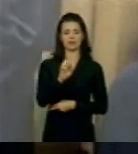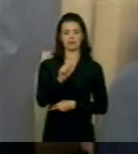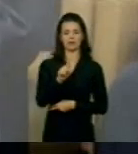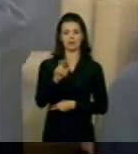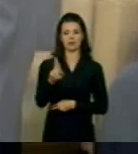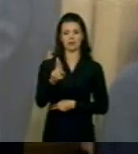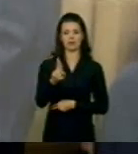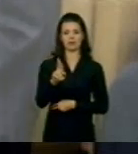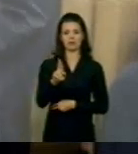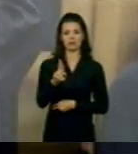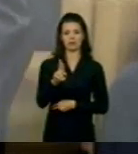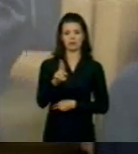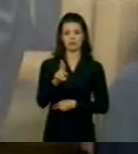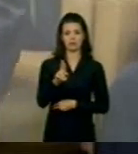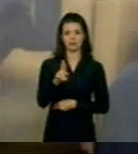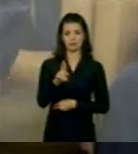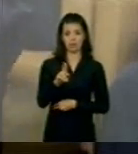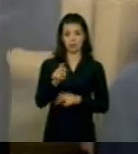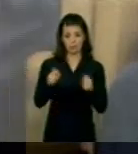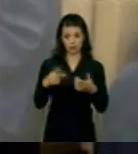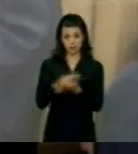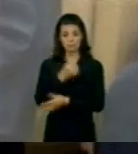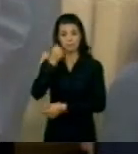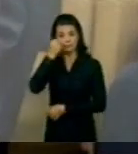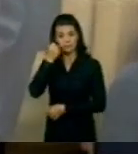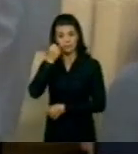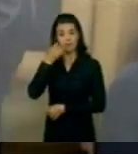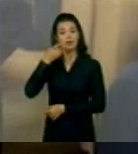só podem, para congressistas, ser aplicadas